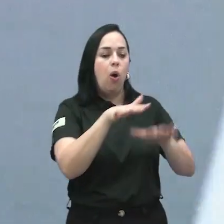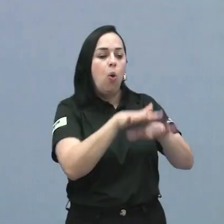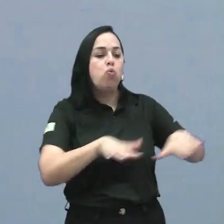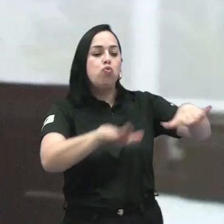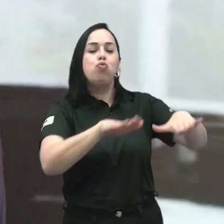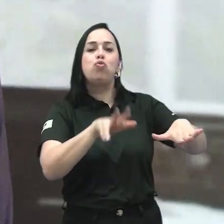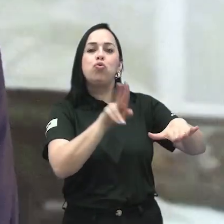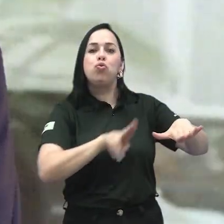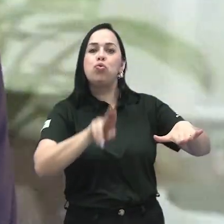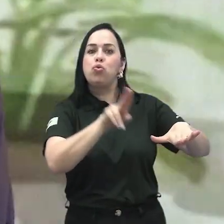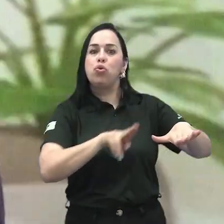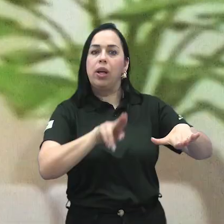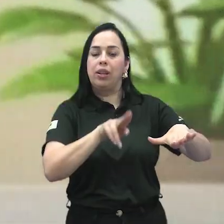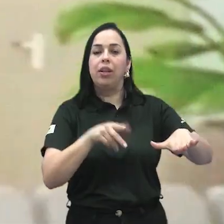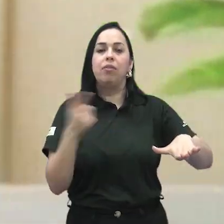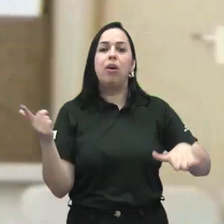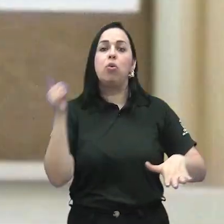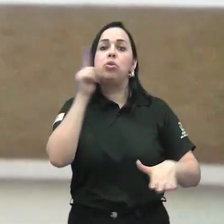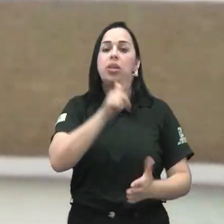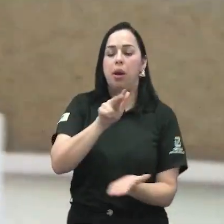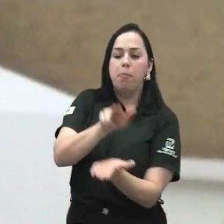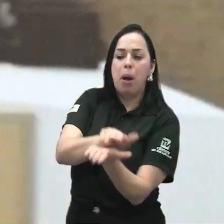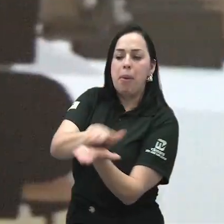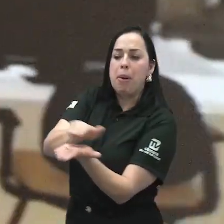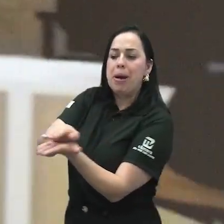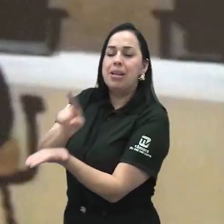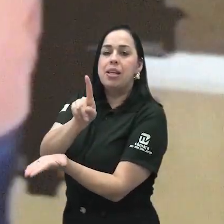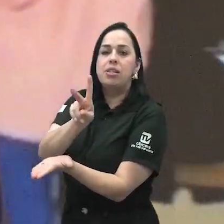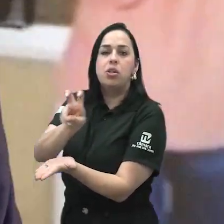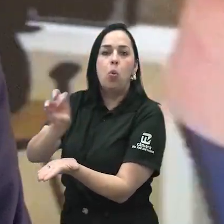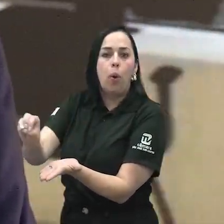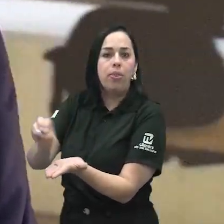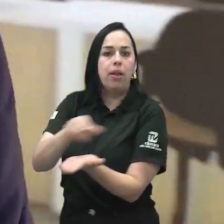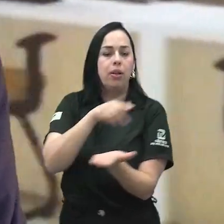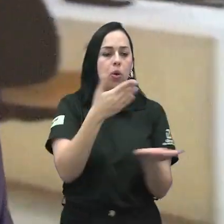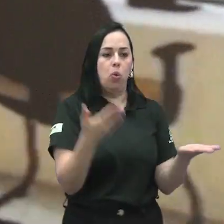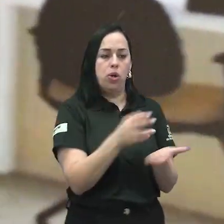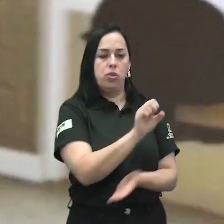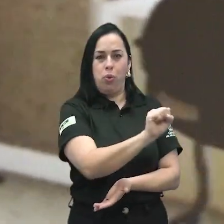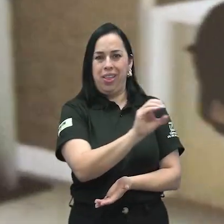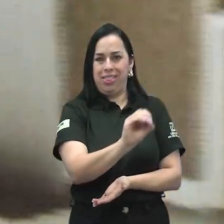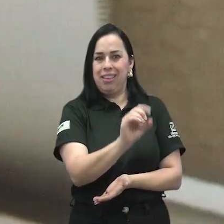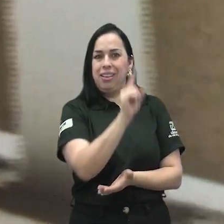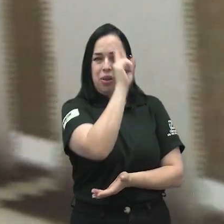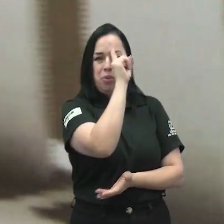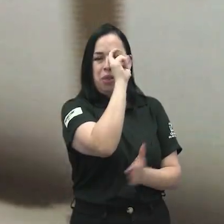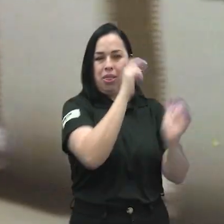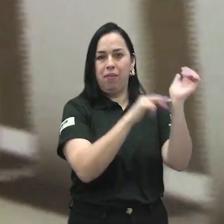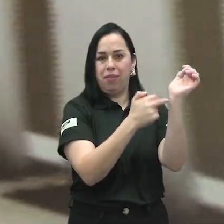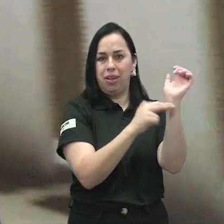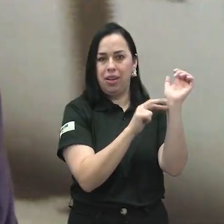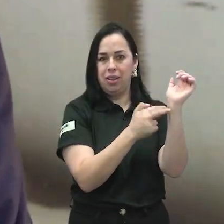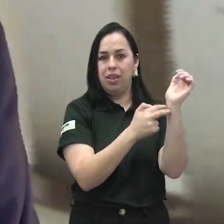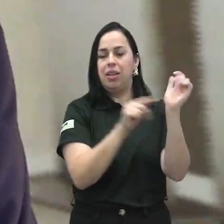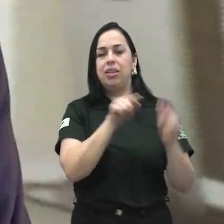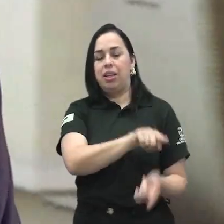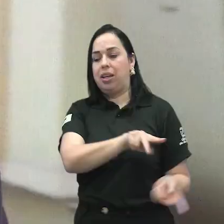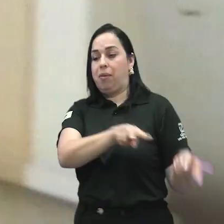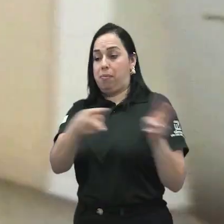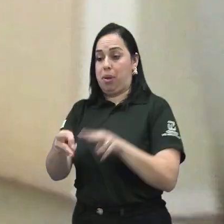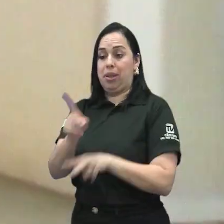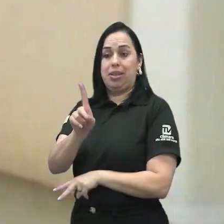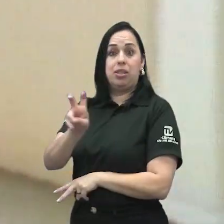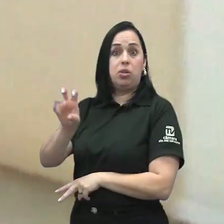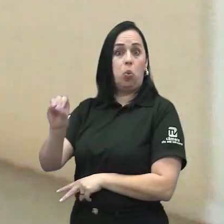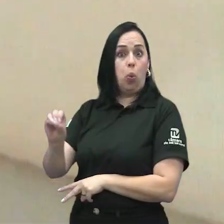ganho, Usando esse espaço aqui, nós estamos falando de 150 novos leitos. Então lá hoje nós temos 70 leitos hoje, 80 leitos hoje da maternidade, E aqui